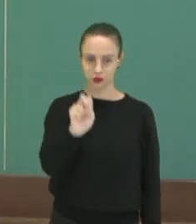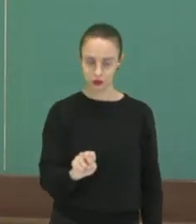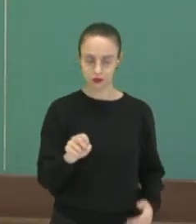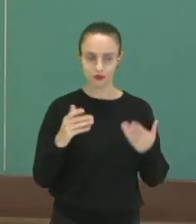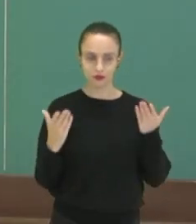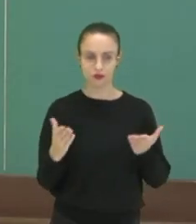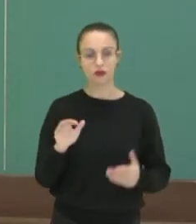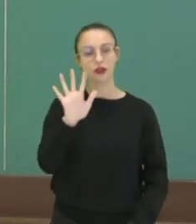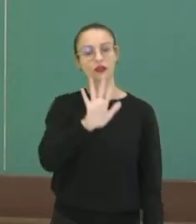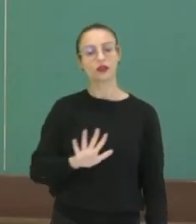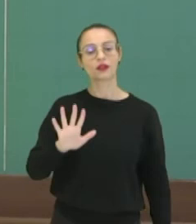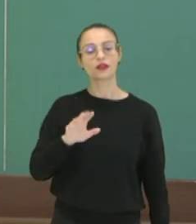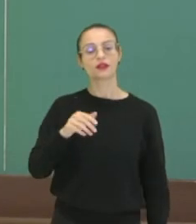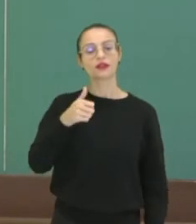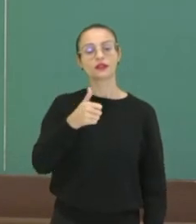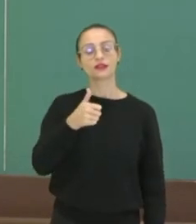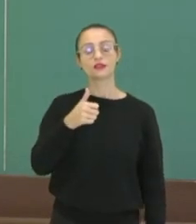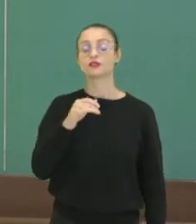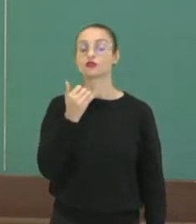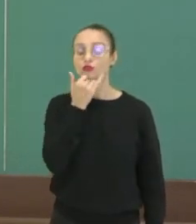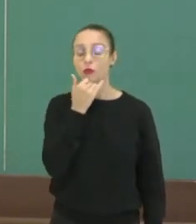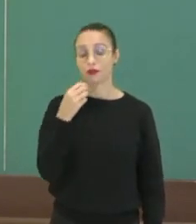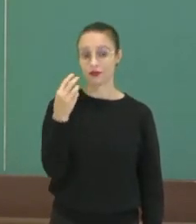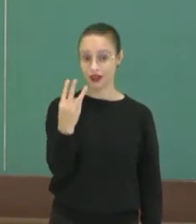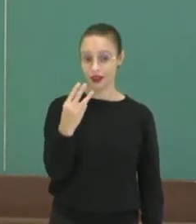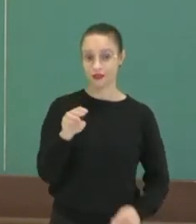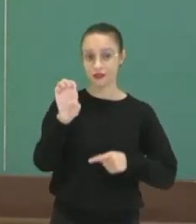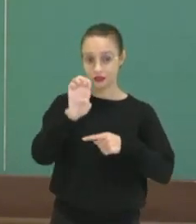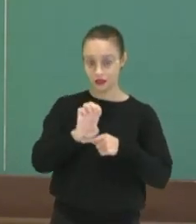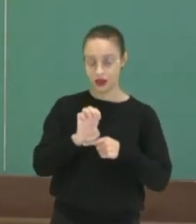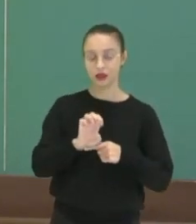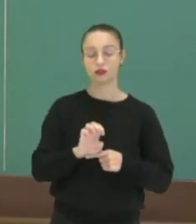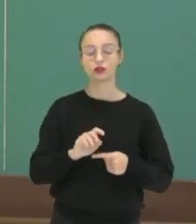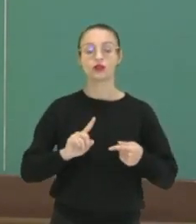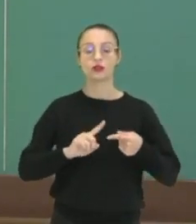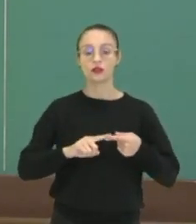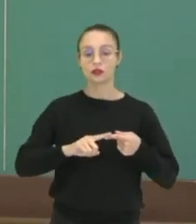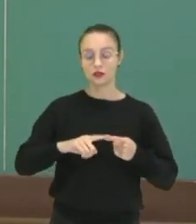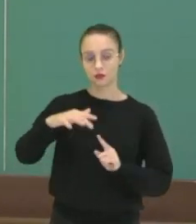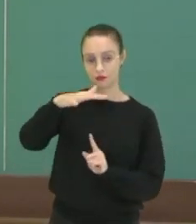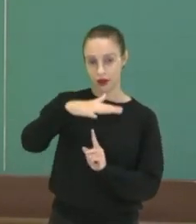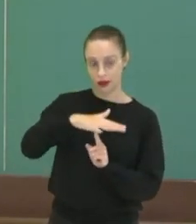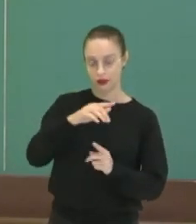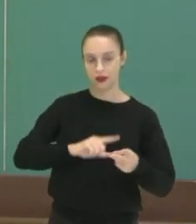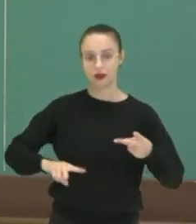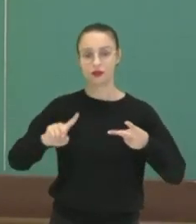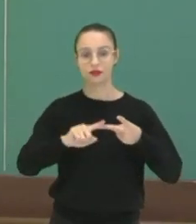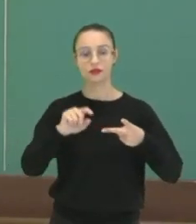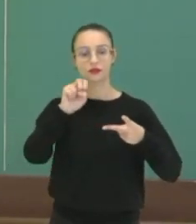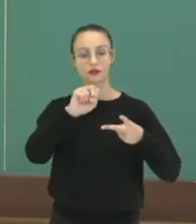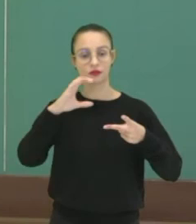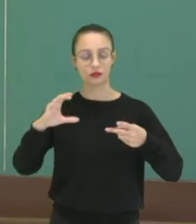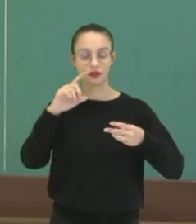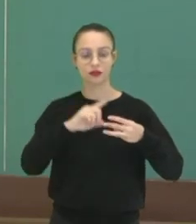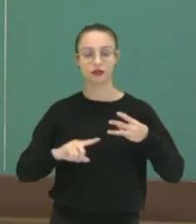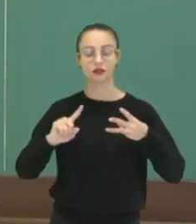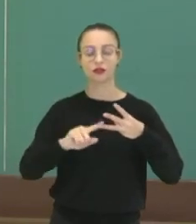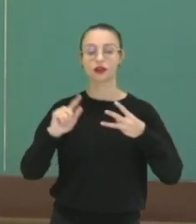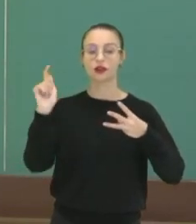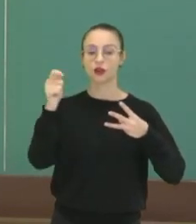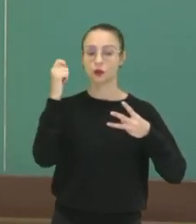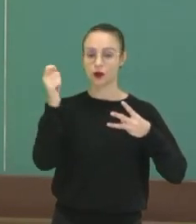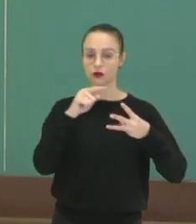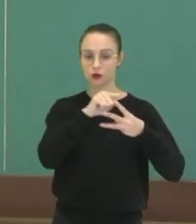sul, formada por 3 estados, né? Paraná, Santa Catarina e Rio Grande do Sul. É a menor região no número